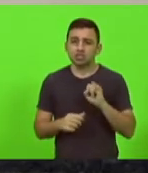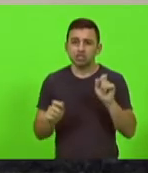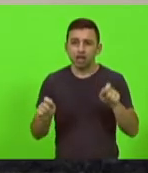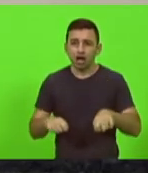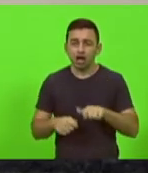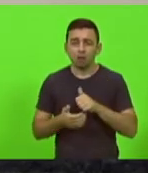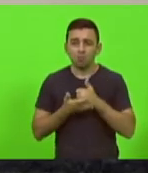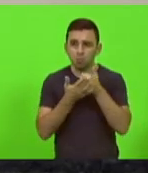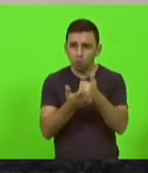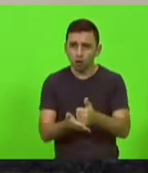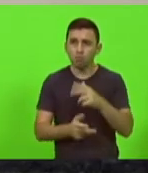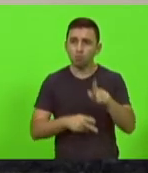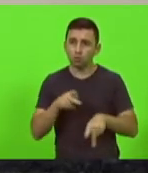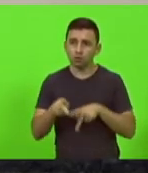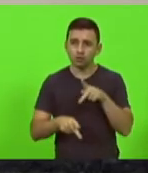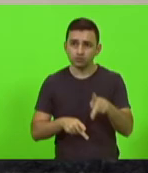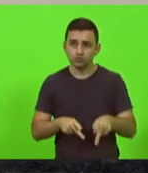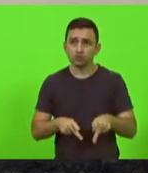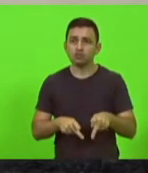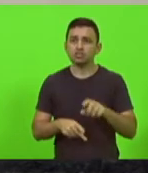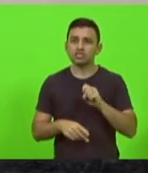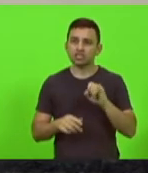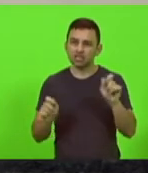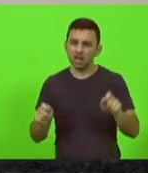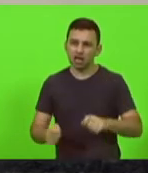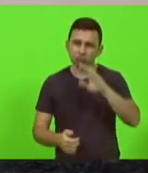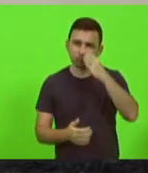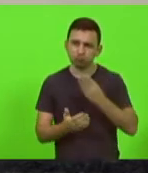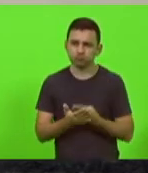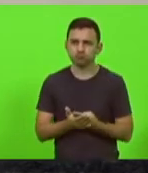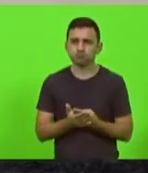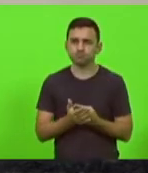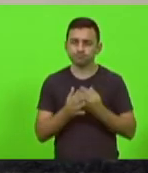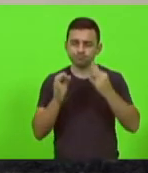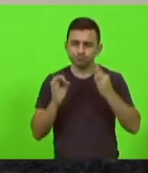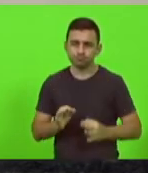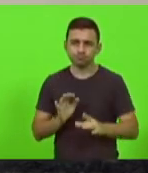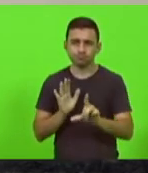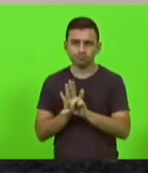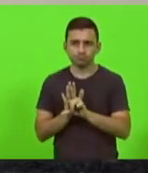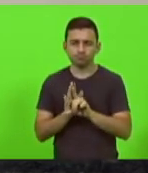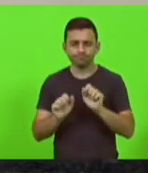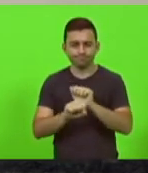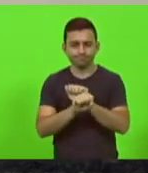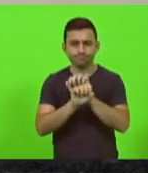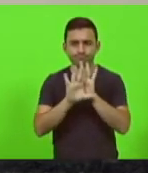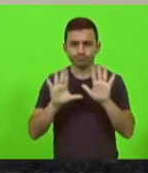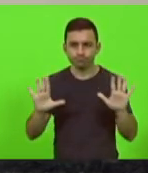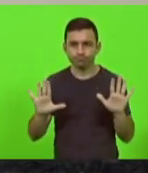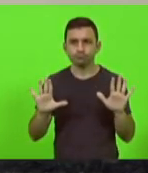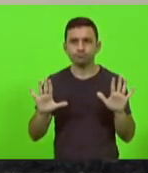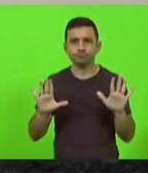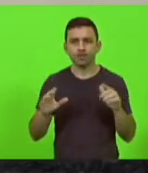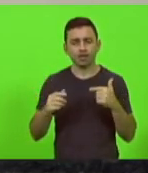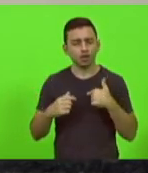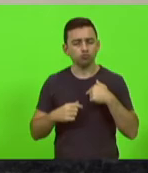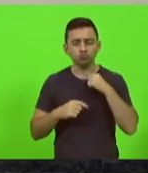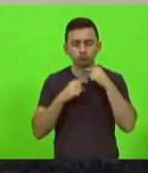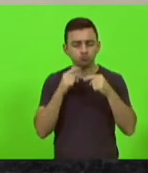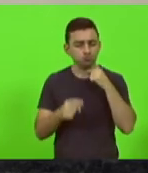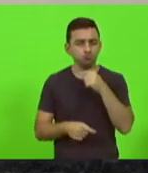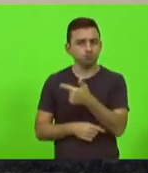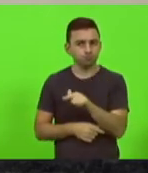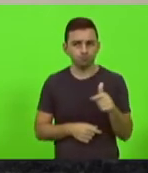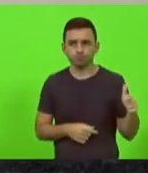gente, aquilo que for leal, aquilo que for legal, aquilo que for transparente, não tenho nenhuma dúvida que